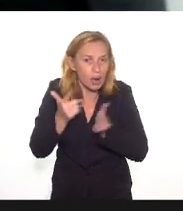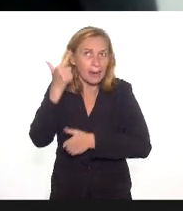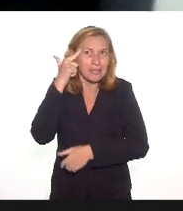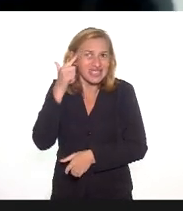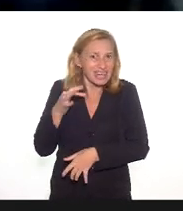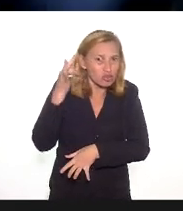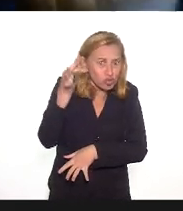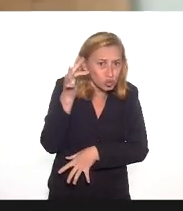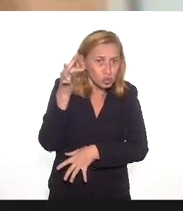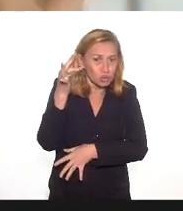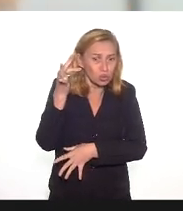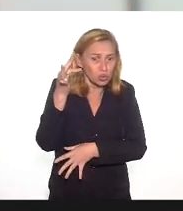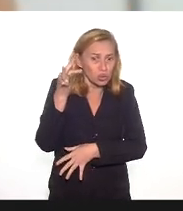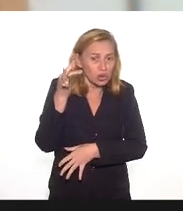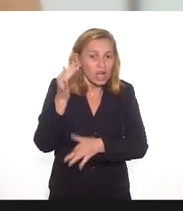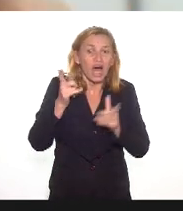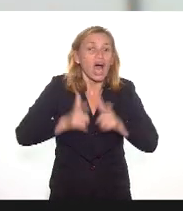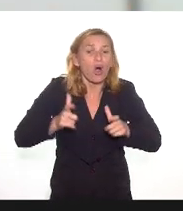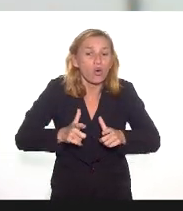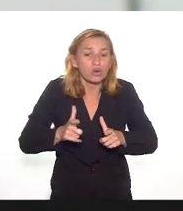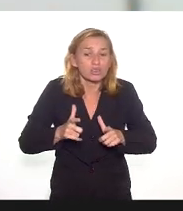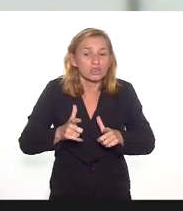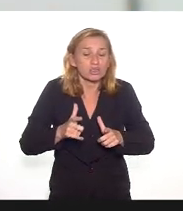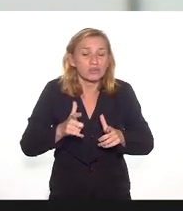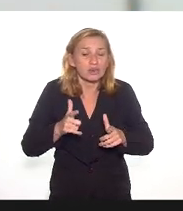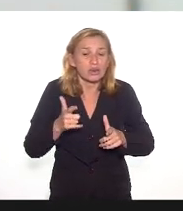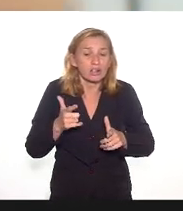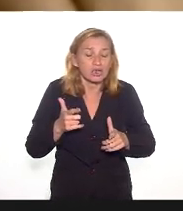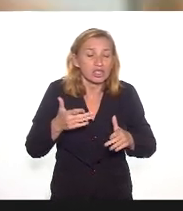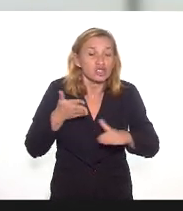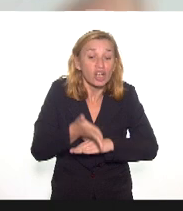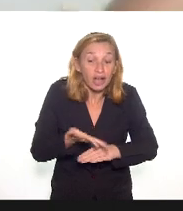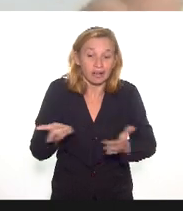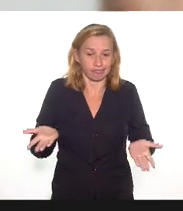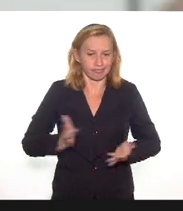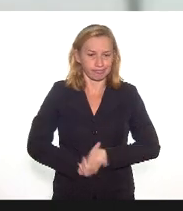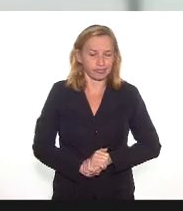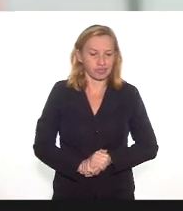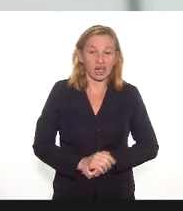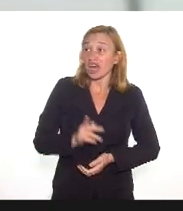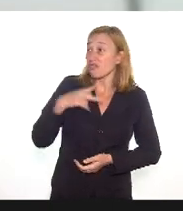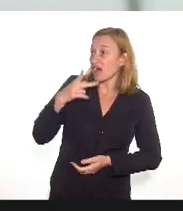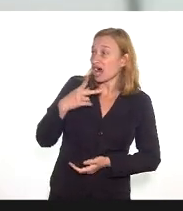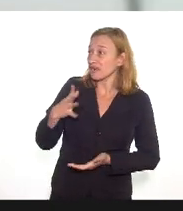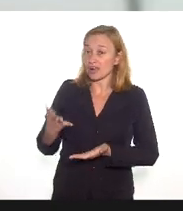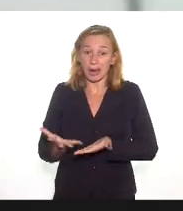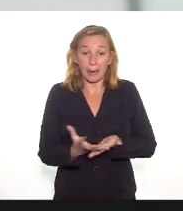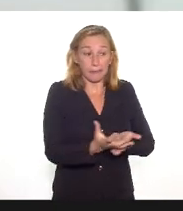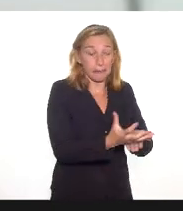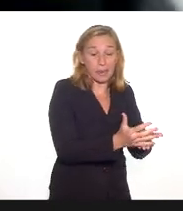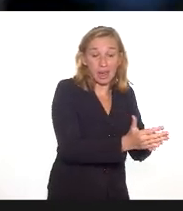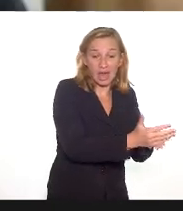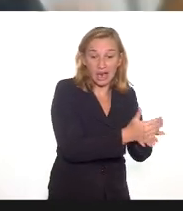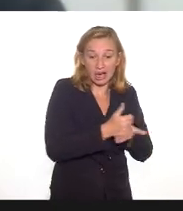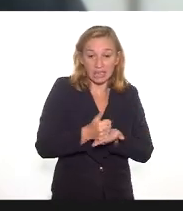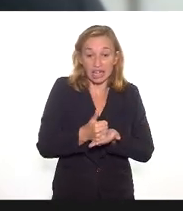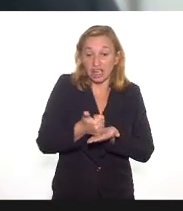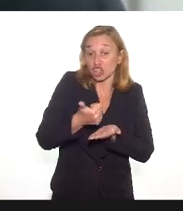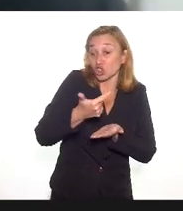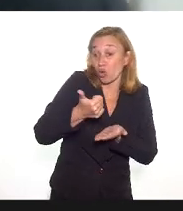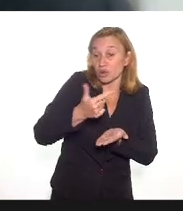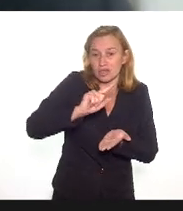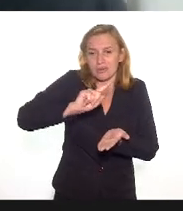no futuro, aonde vai chegar? Não adianta dizer que vai arrecadar 12